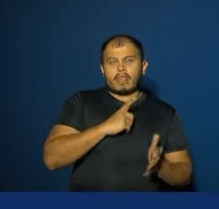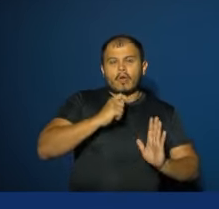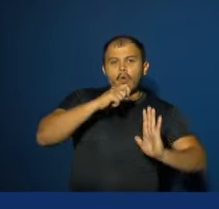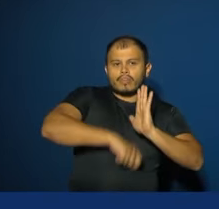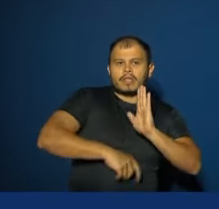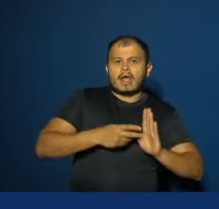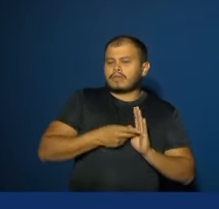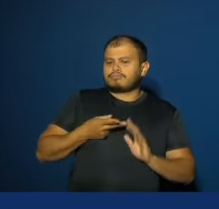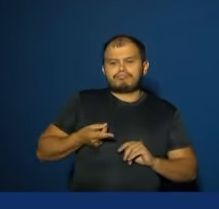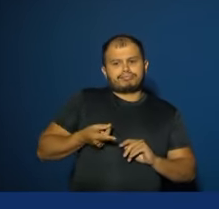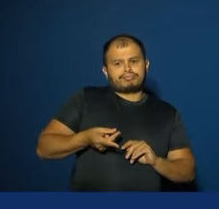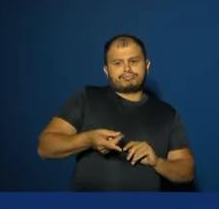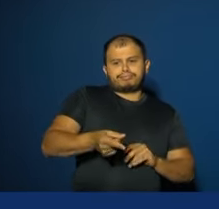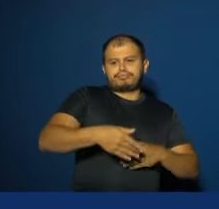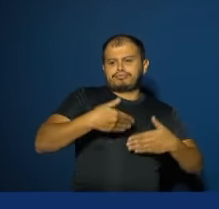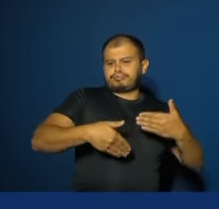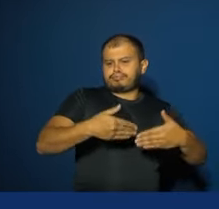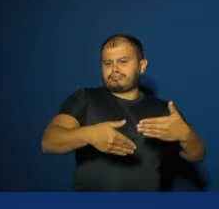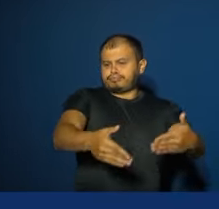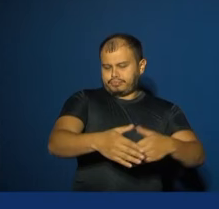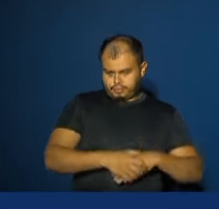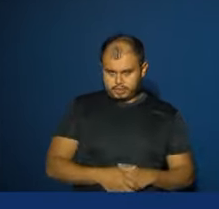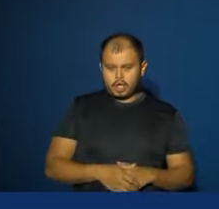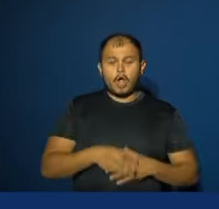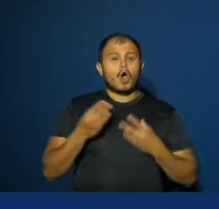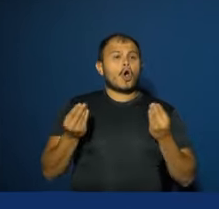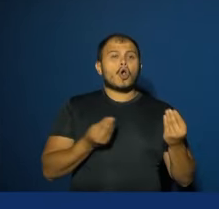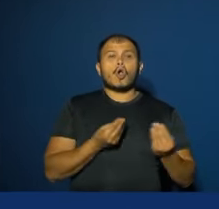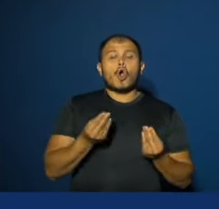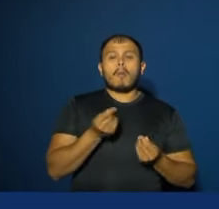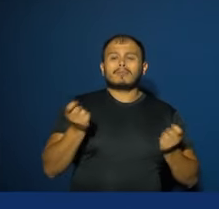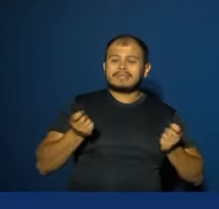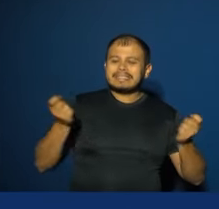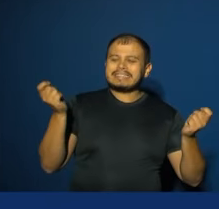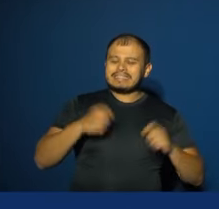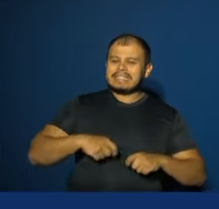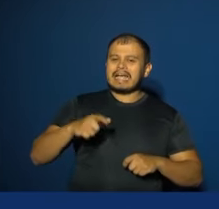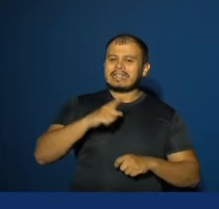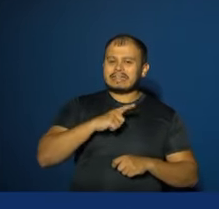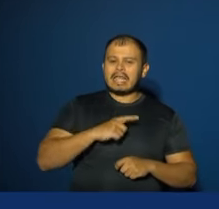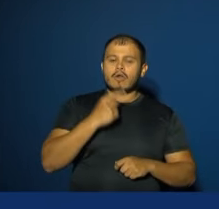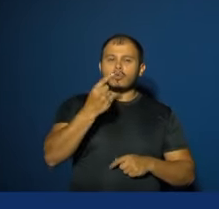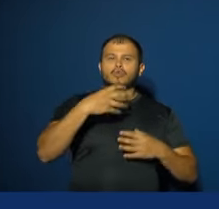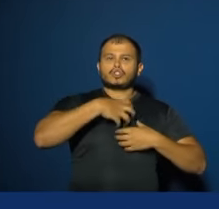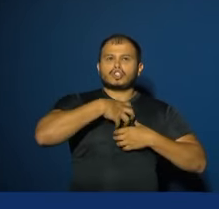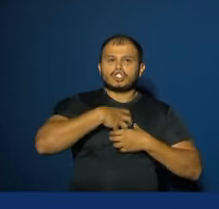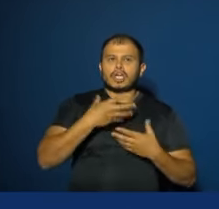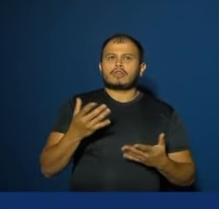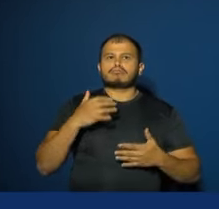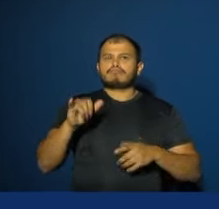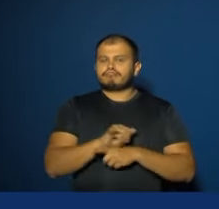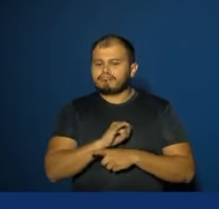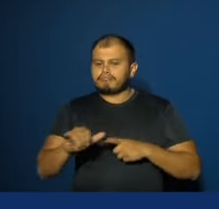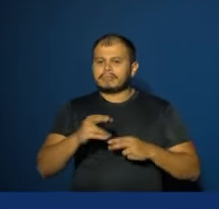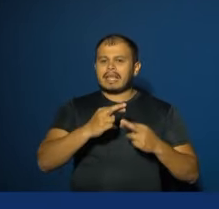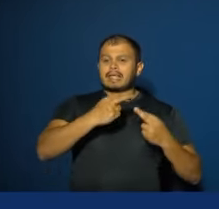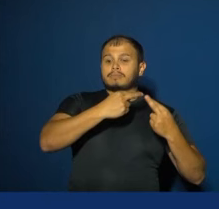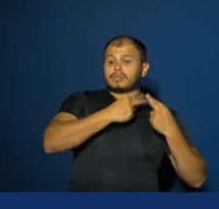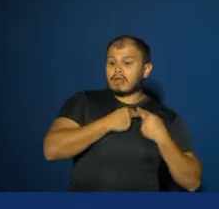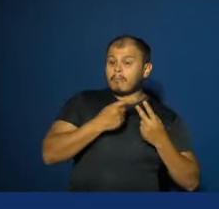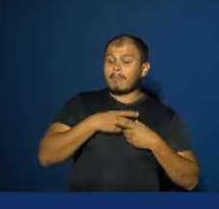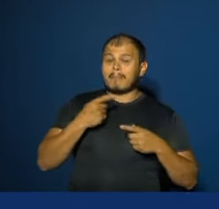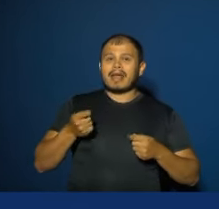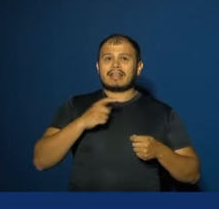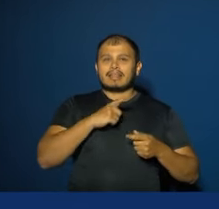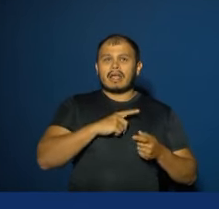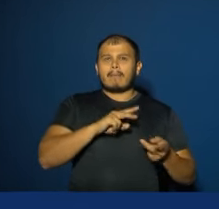prazo para o mercado liberalizado, tá certo? Como é que a gente faz isso de uma forma responsável, de forma que essa conta não fique com